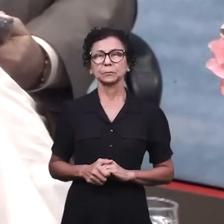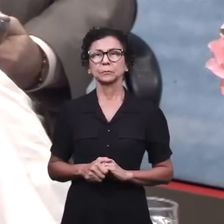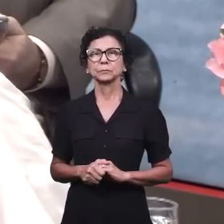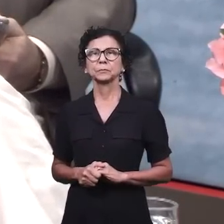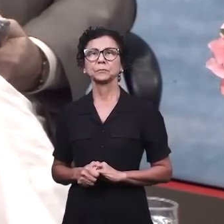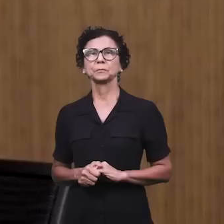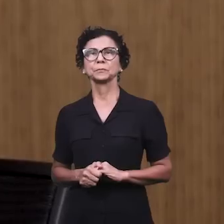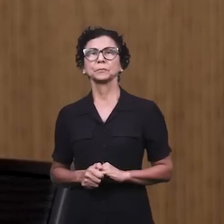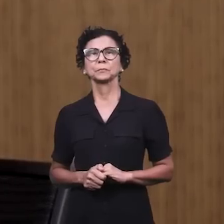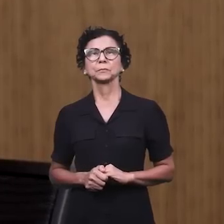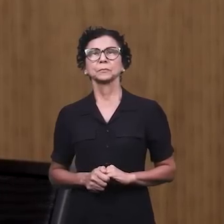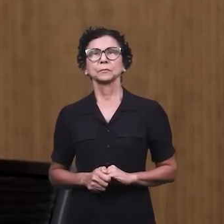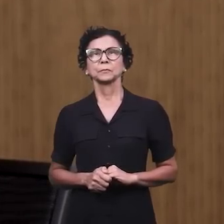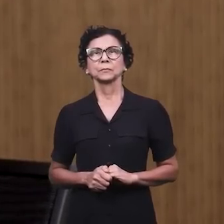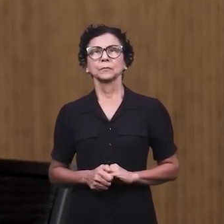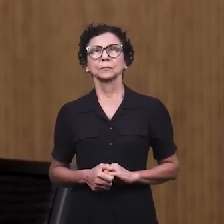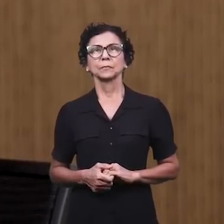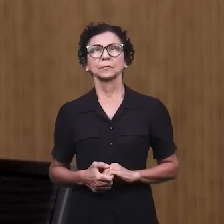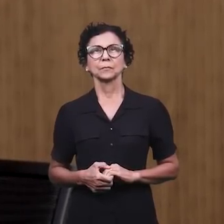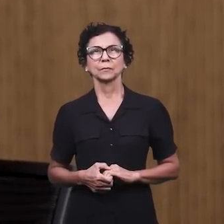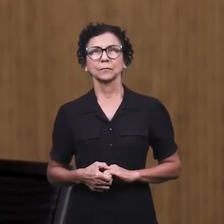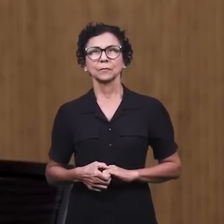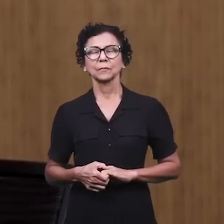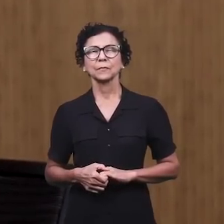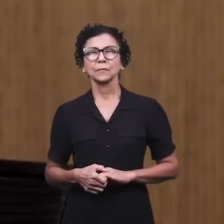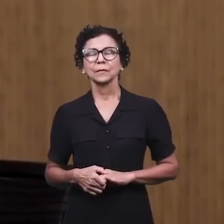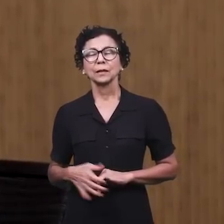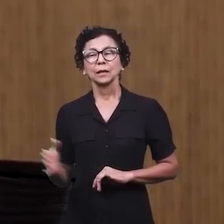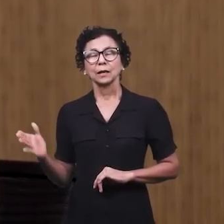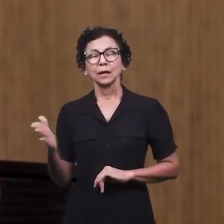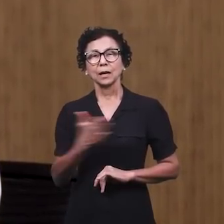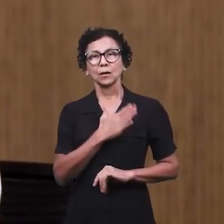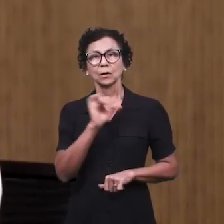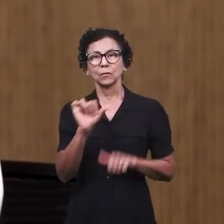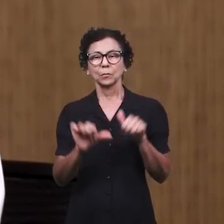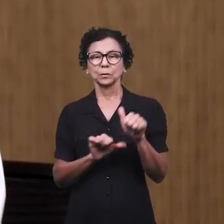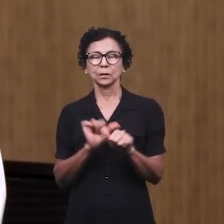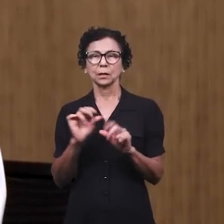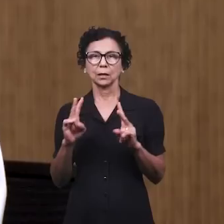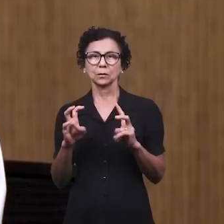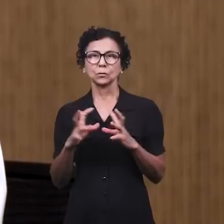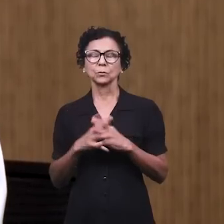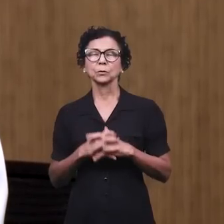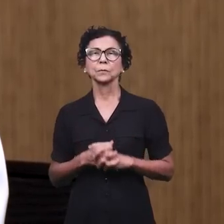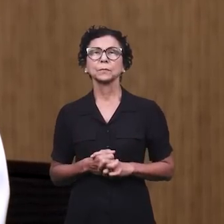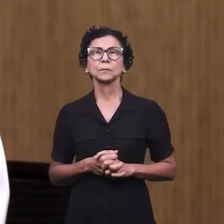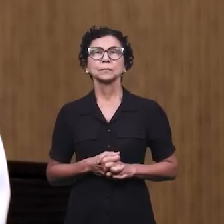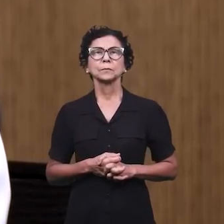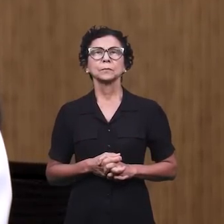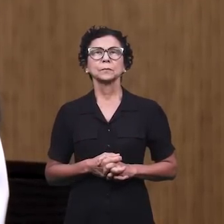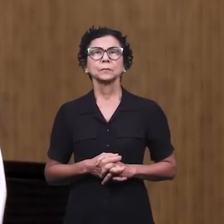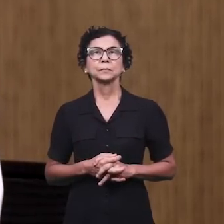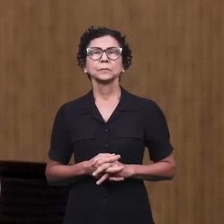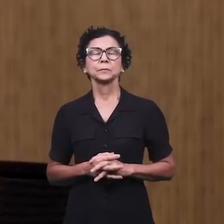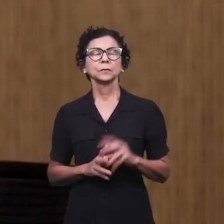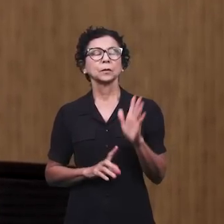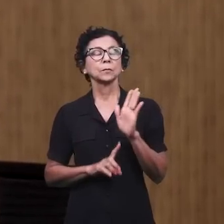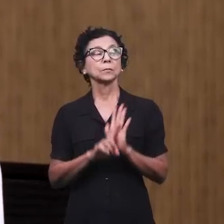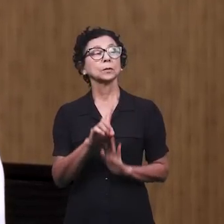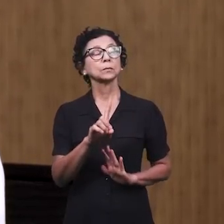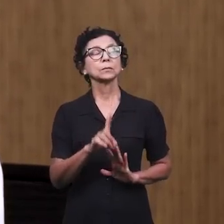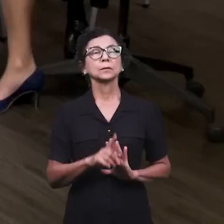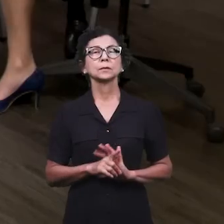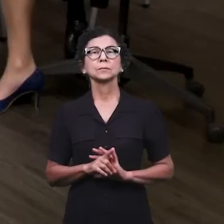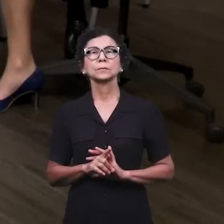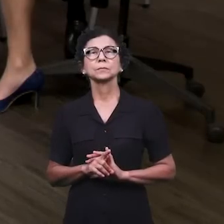os nossos jovens? Sim, vamos entrar um pouco mais. A gente já falou bastante do culto profético, foi uma bênção. Laís, fala a sua pergunta agora